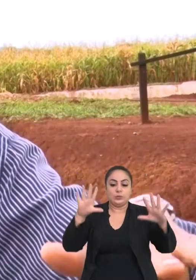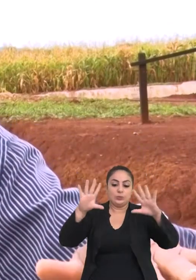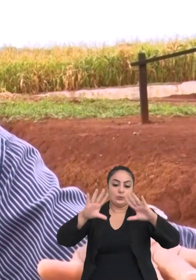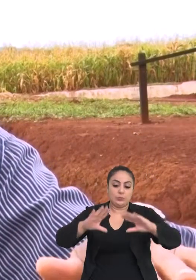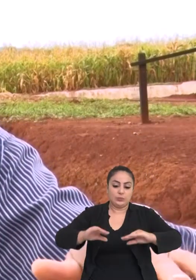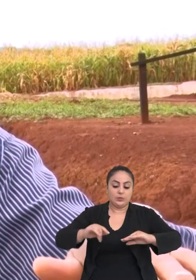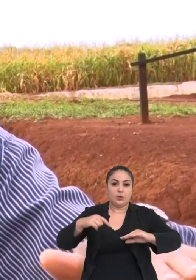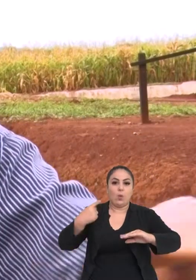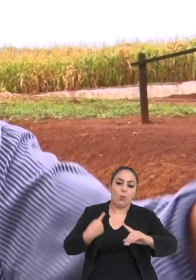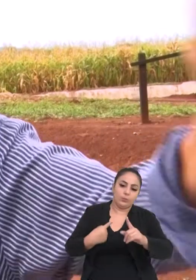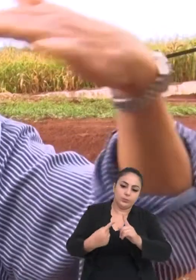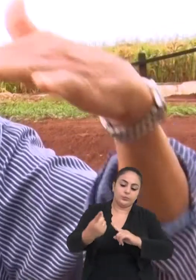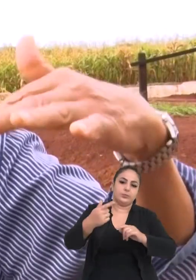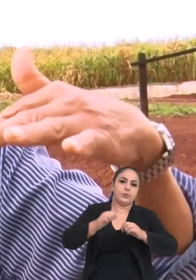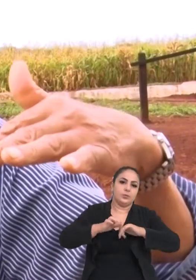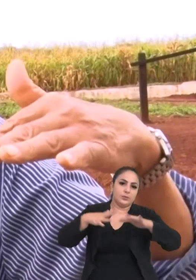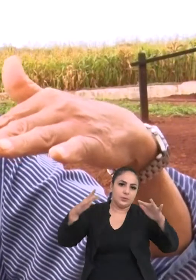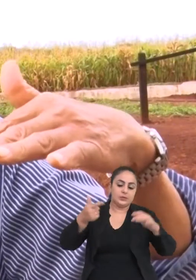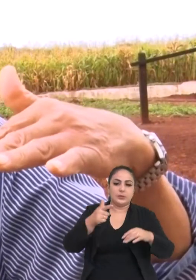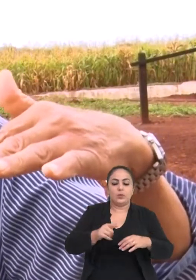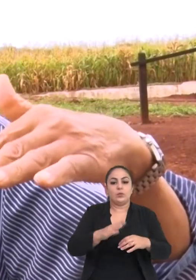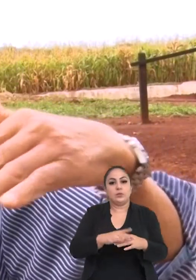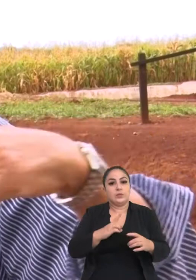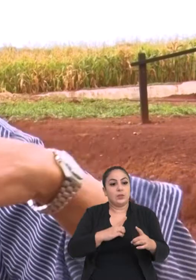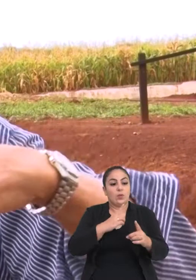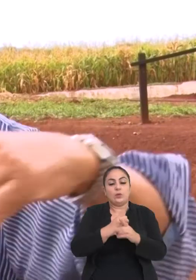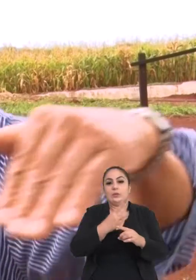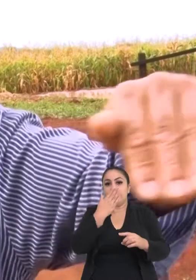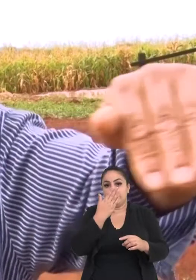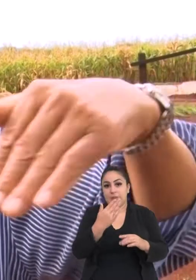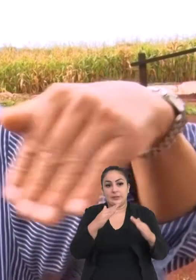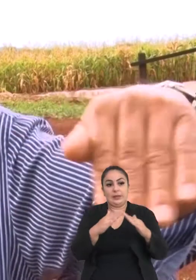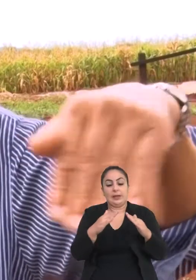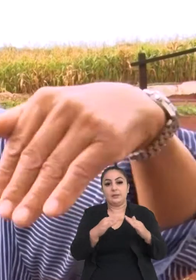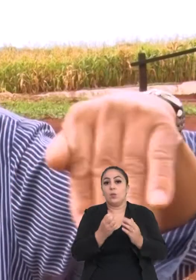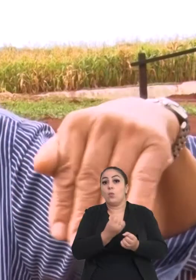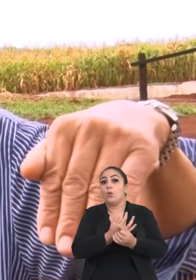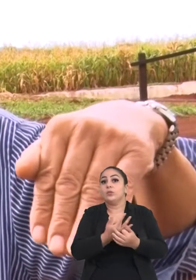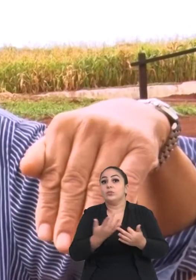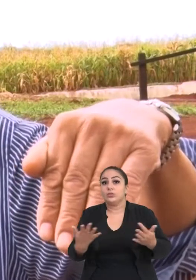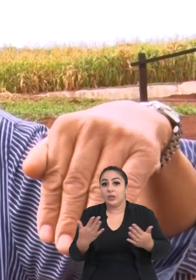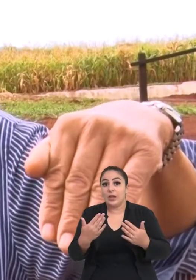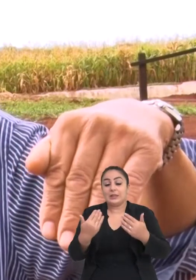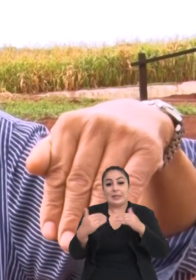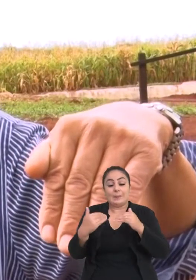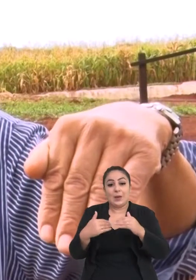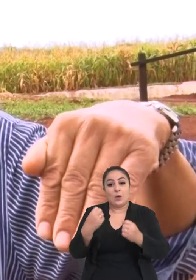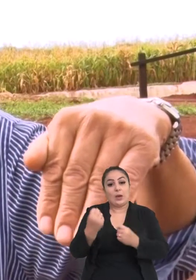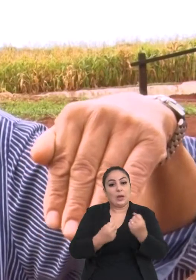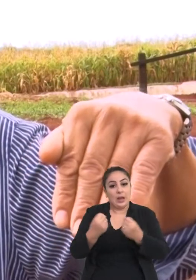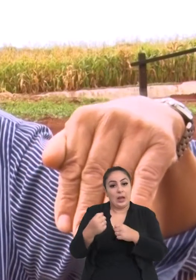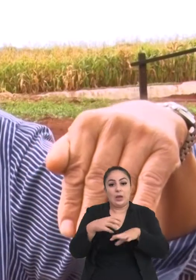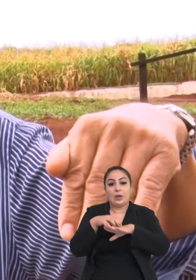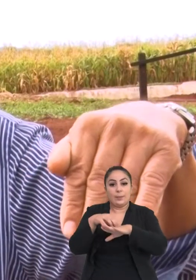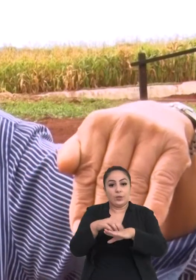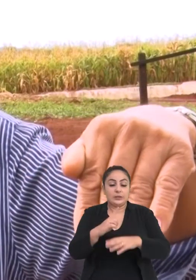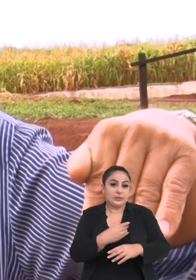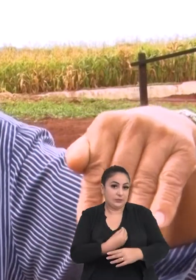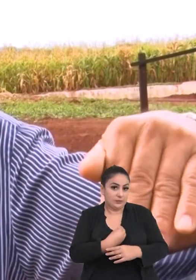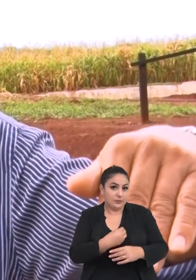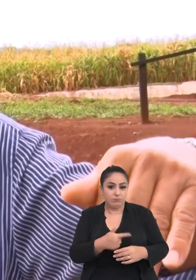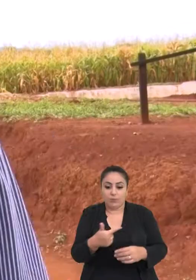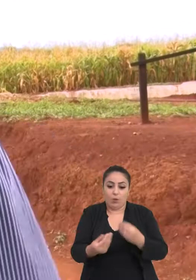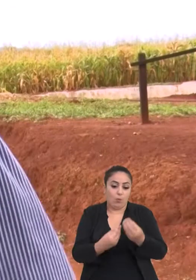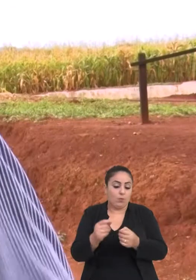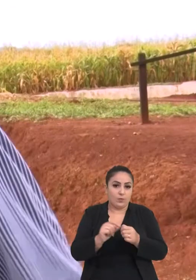baixar a poeira, já vem outra, né? É de se encontrarem aqui na frente de casa a quantia de caminhão e carro pequeno e caminhonete